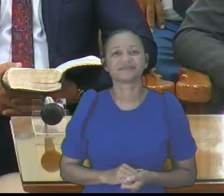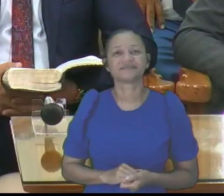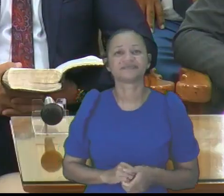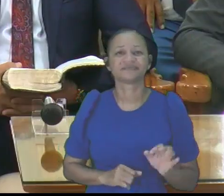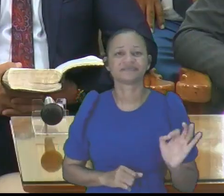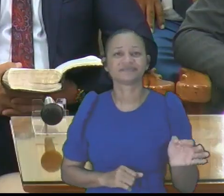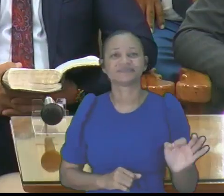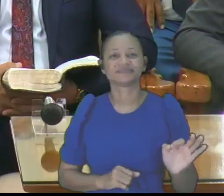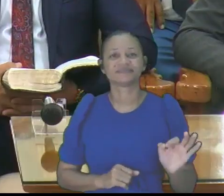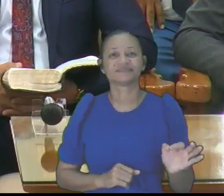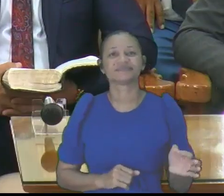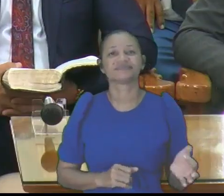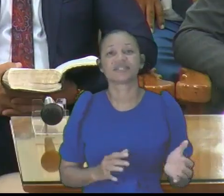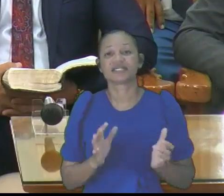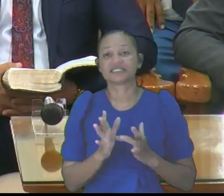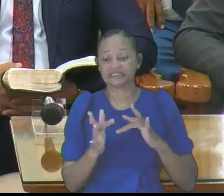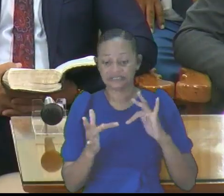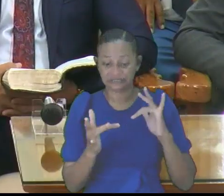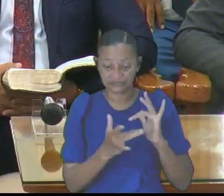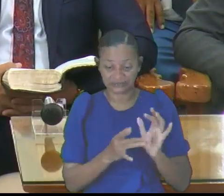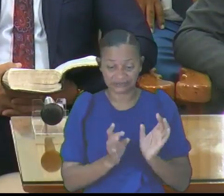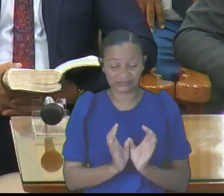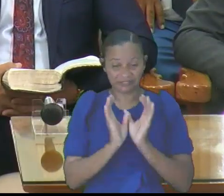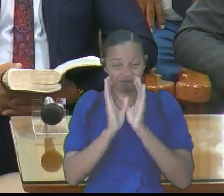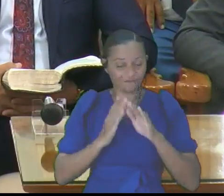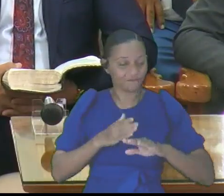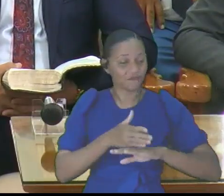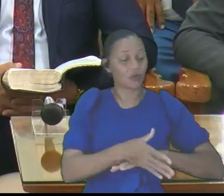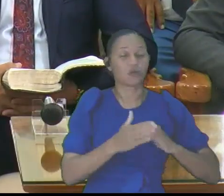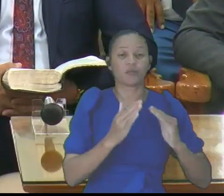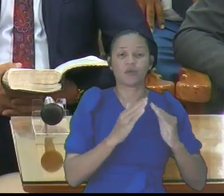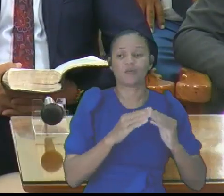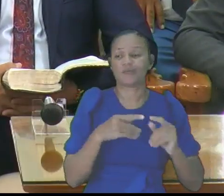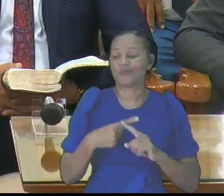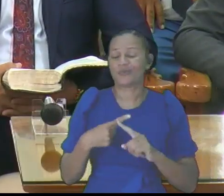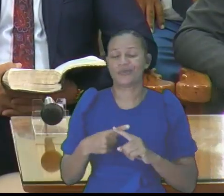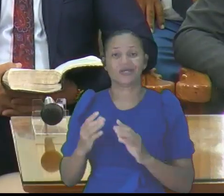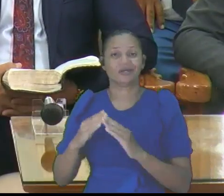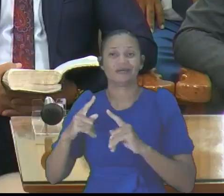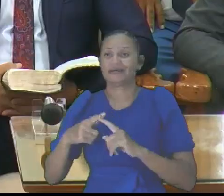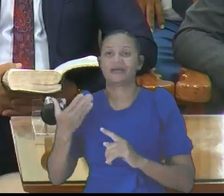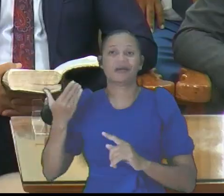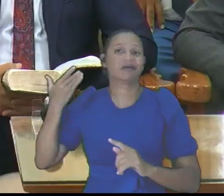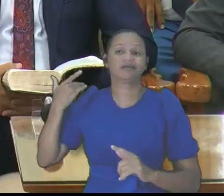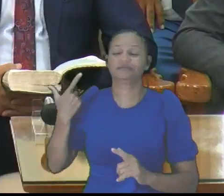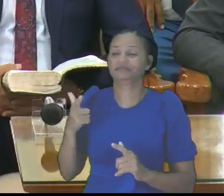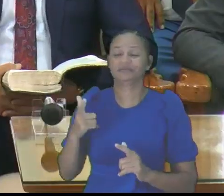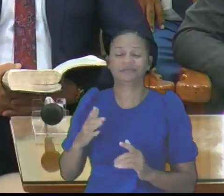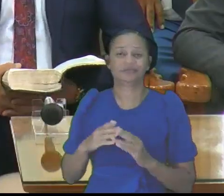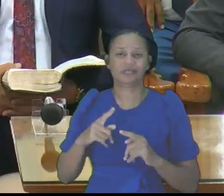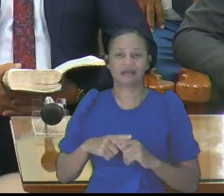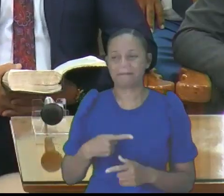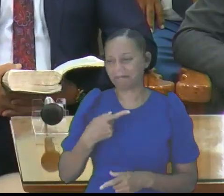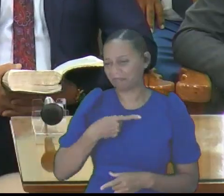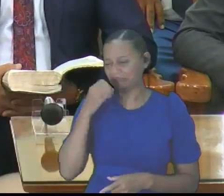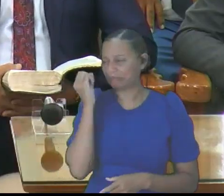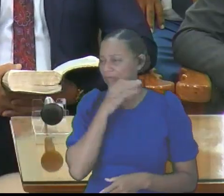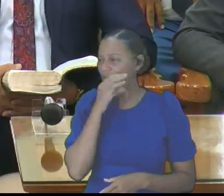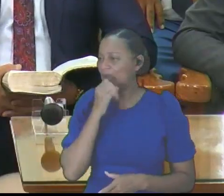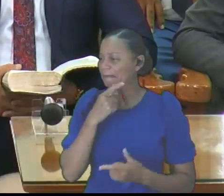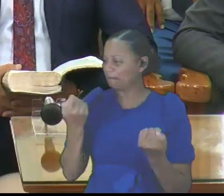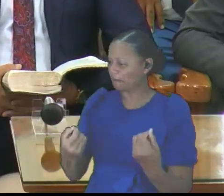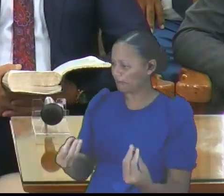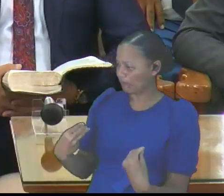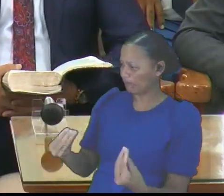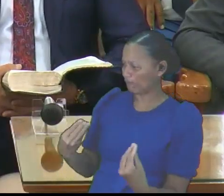né? Jesus na ceia foi para uma casa, porque a igreja não tinha templo. Então, irmãos, quando alguém ignorante disser que não precisa de templo, que não... qual